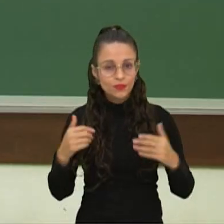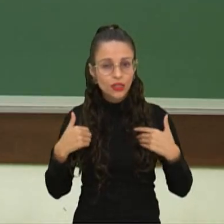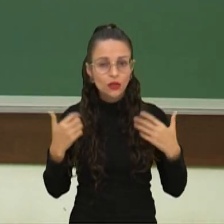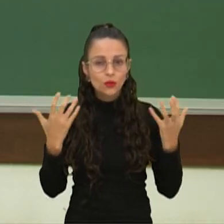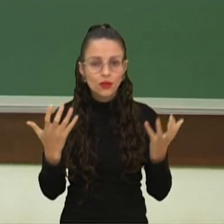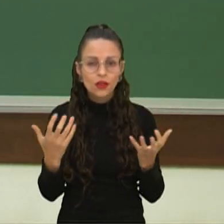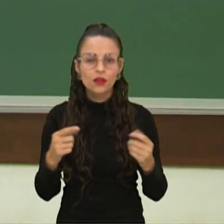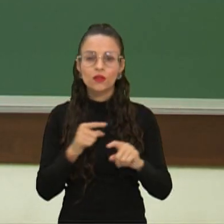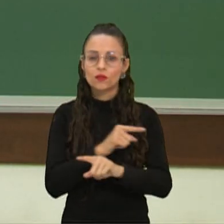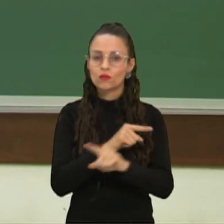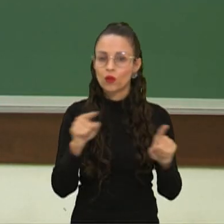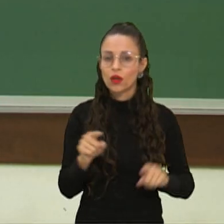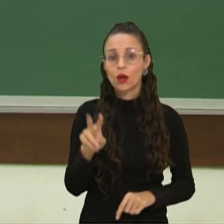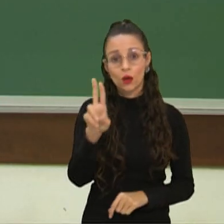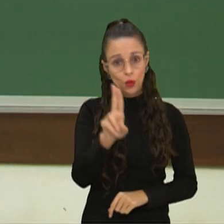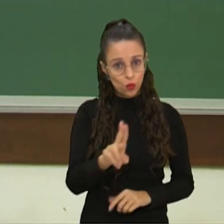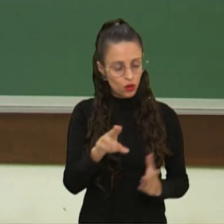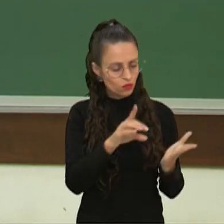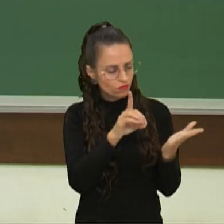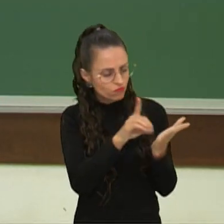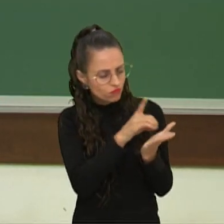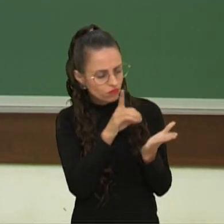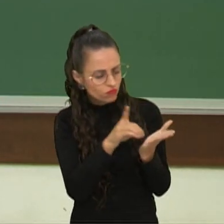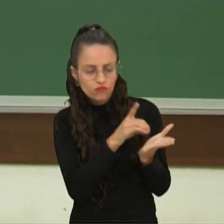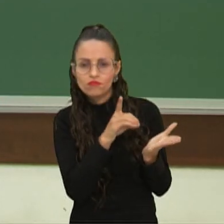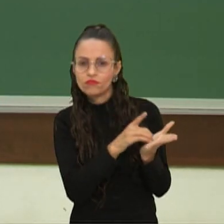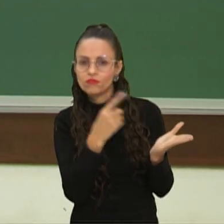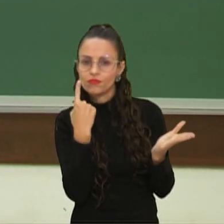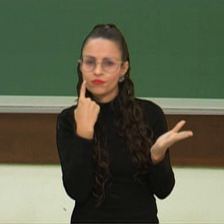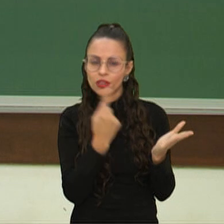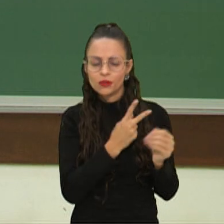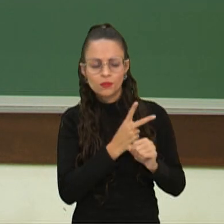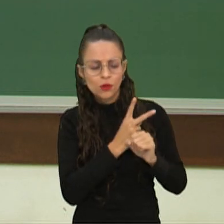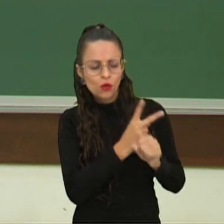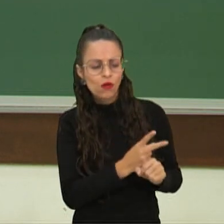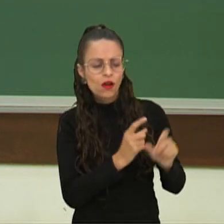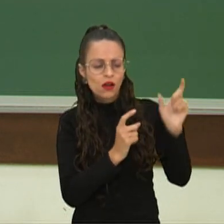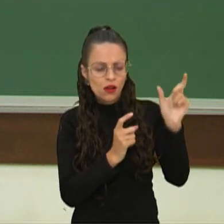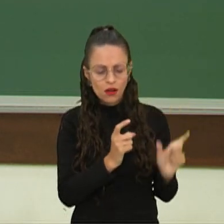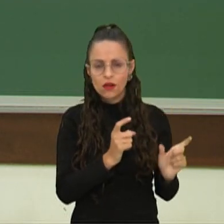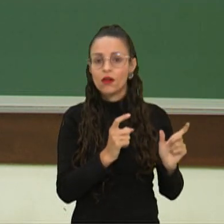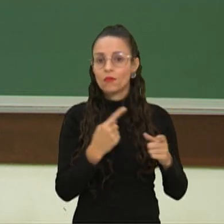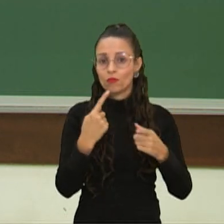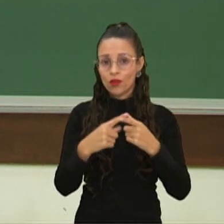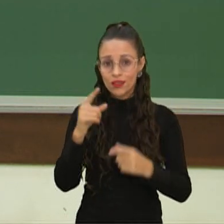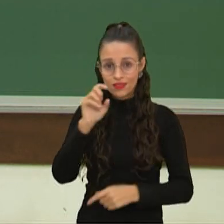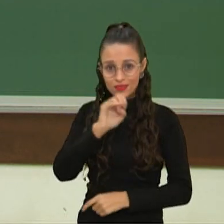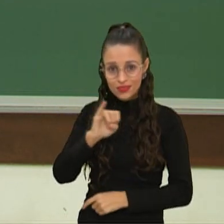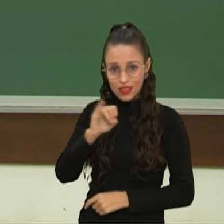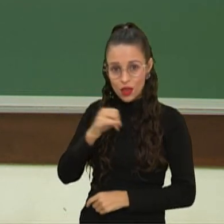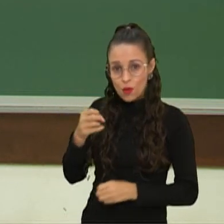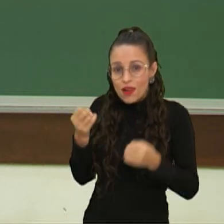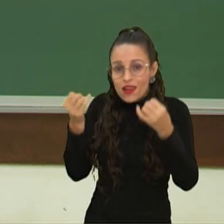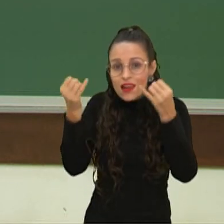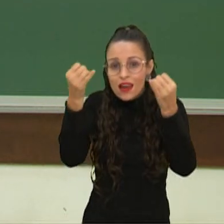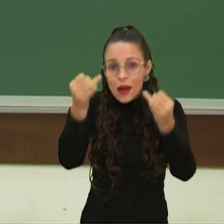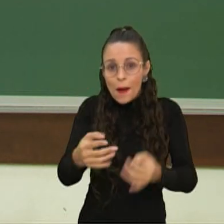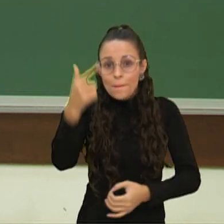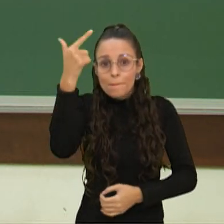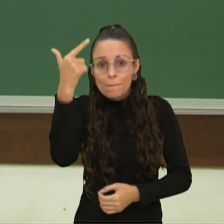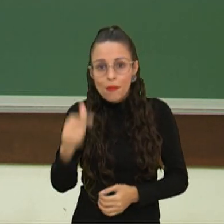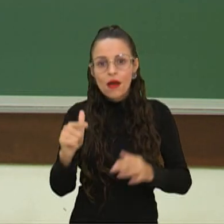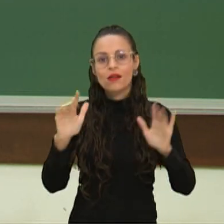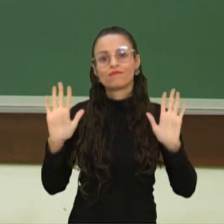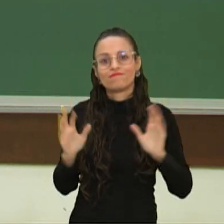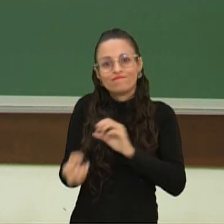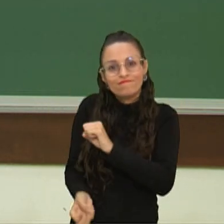vocês utilizem bastante o dicionário nesse momento para fazer a atividade, dar uma procurada nas expressões, porque se eu falar mais aqui, eu acabo dando